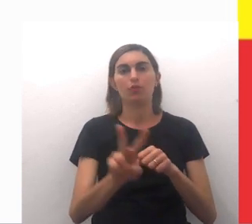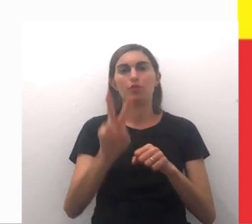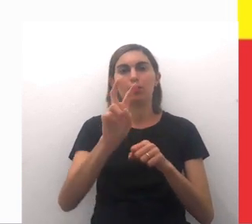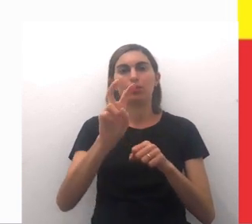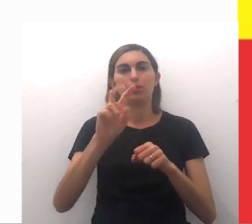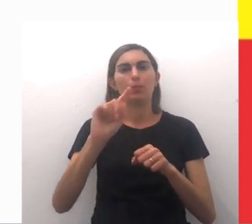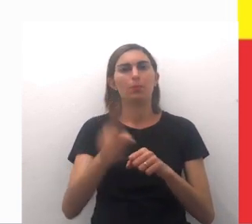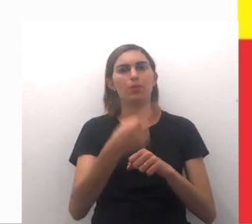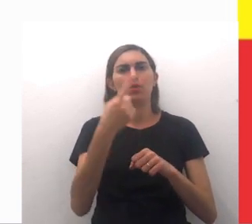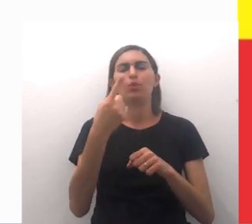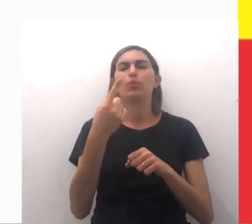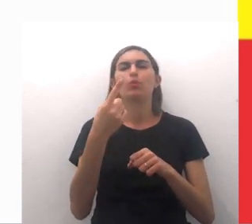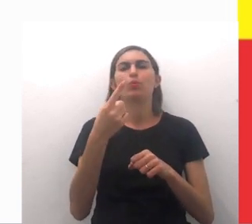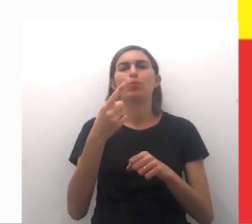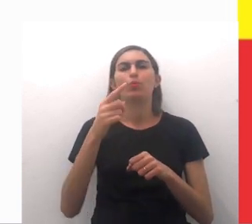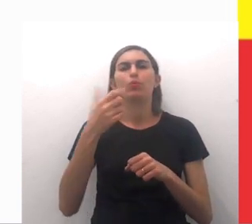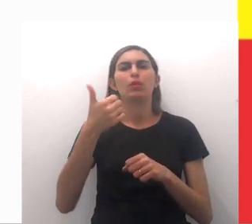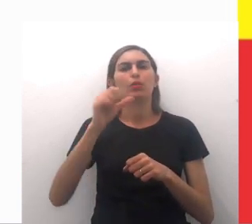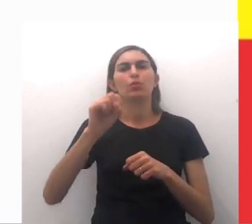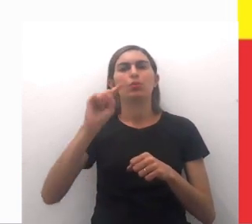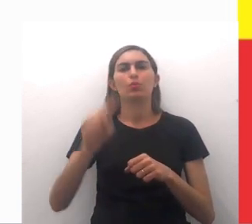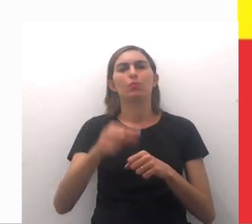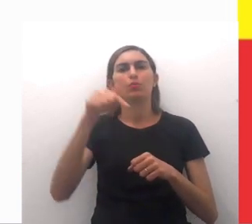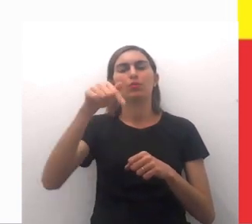vai dar 1.000, nesse caso,